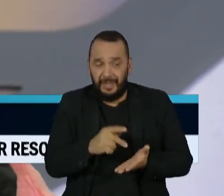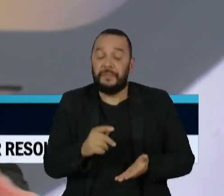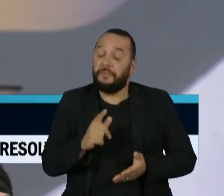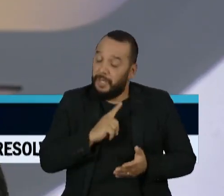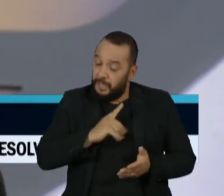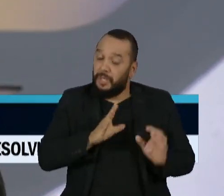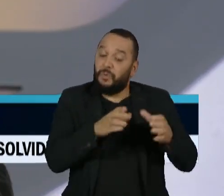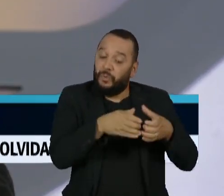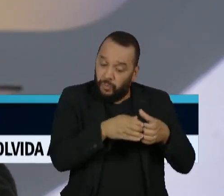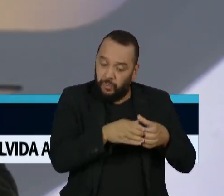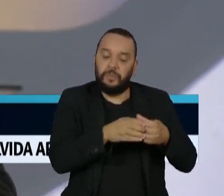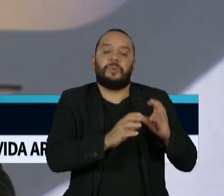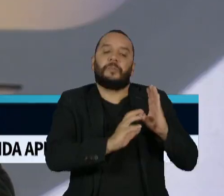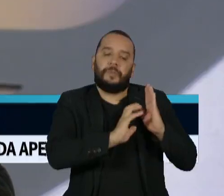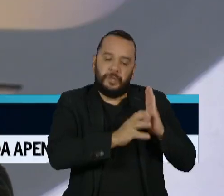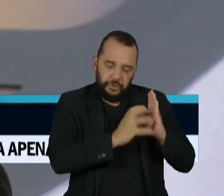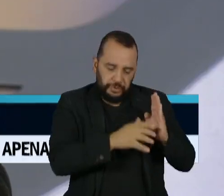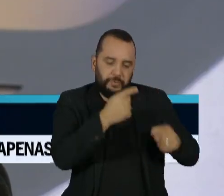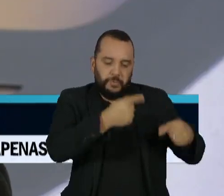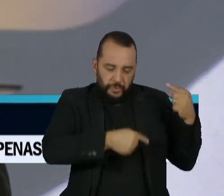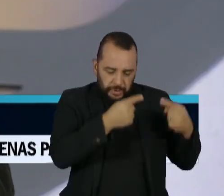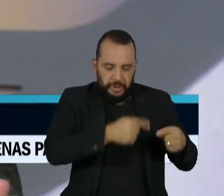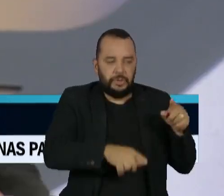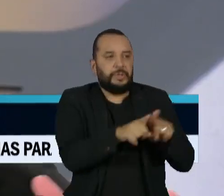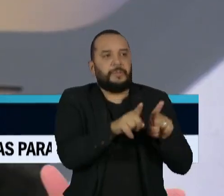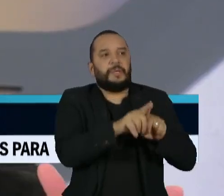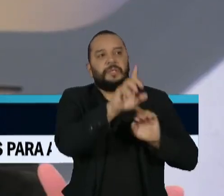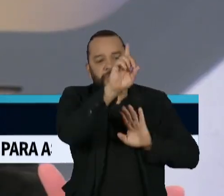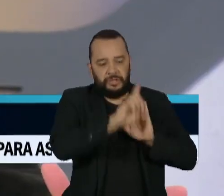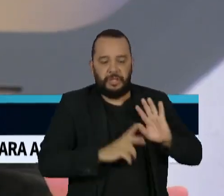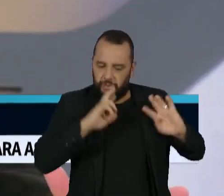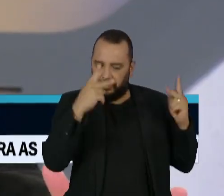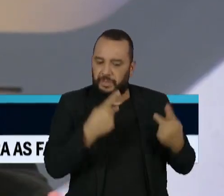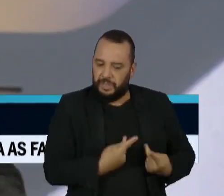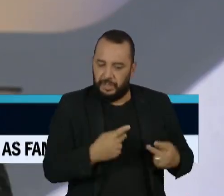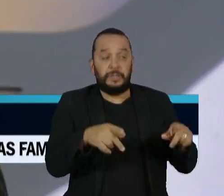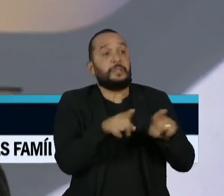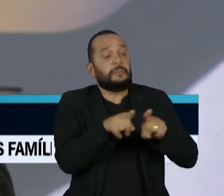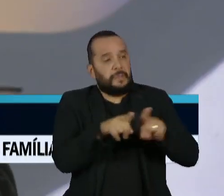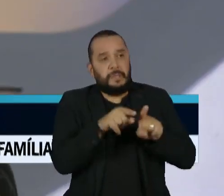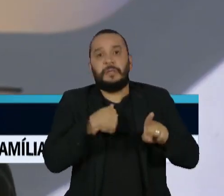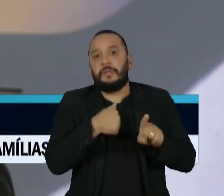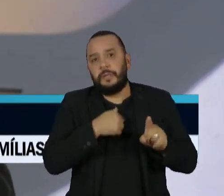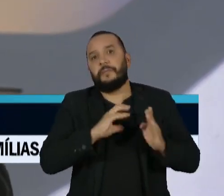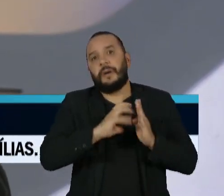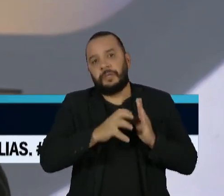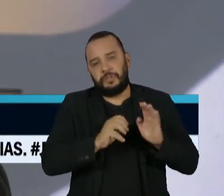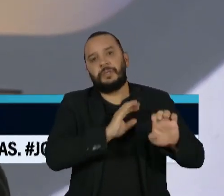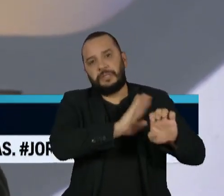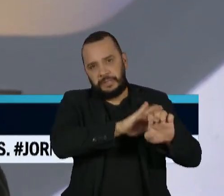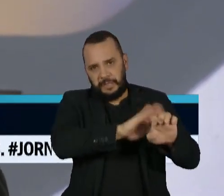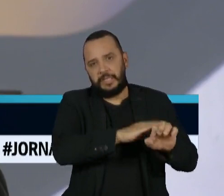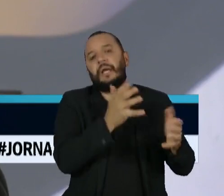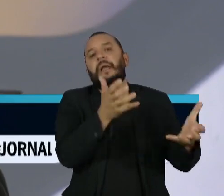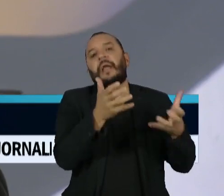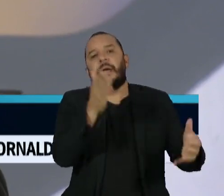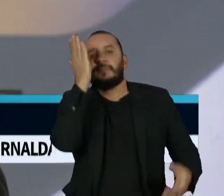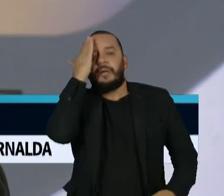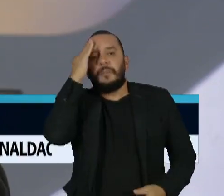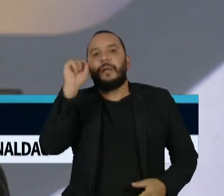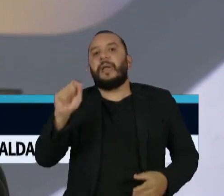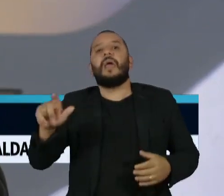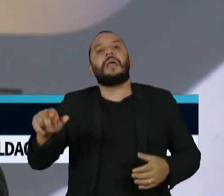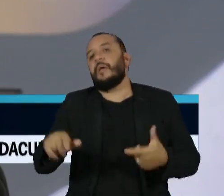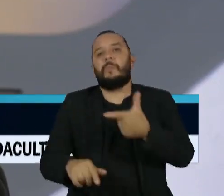que estejam associados a direitos humanos no mundo, ou grosso modo partidos mais à esquerda, tem um significado, sem dúvida